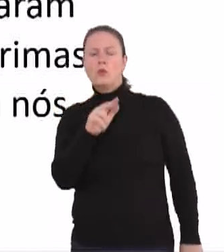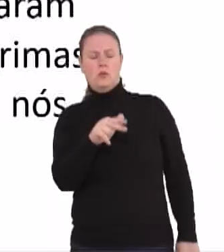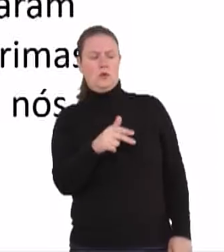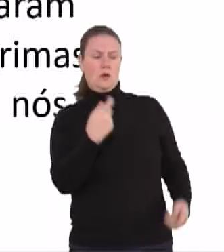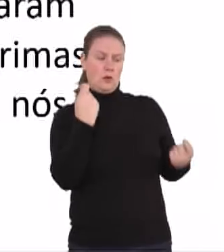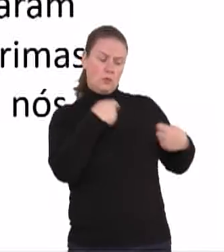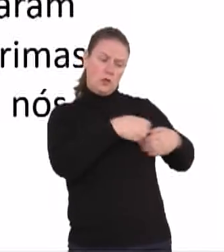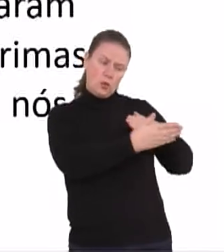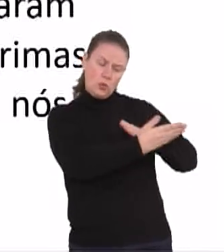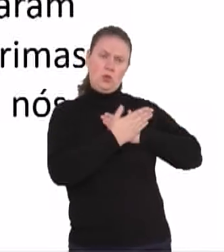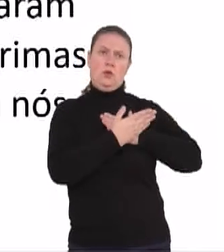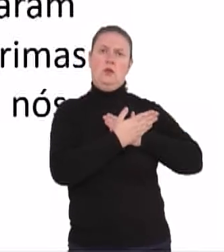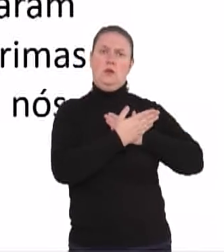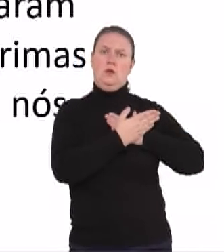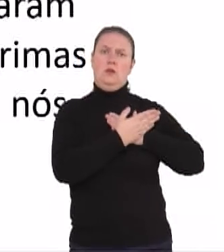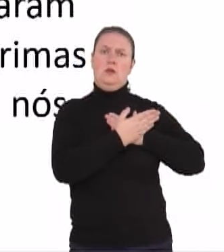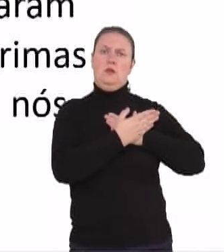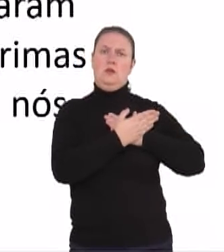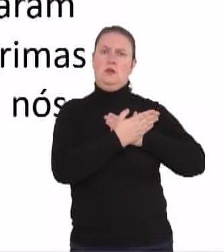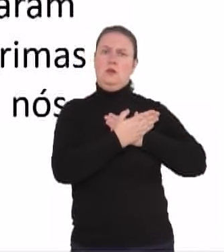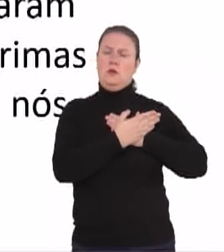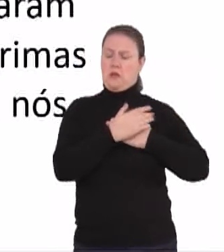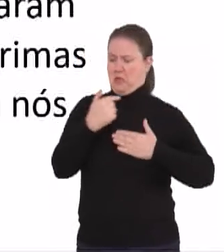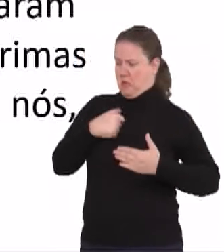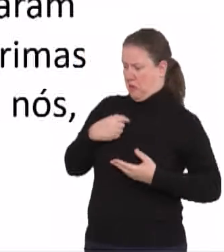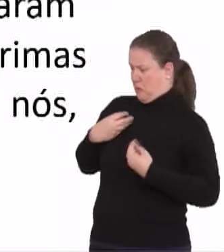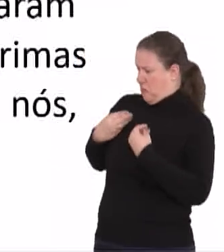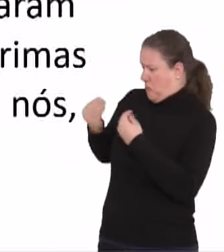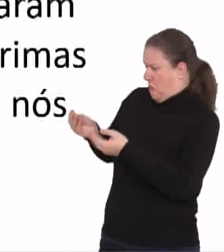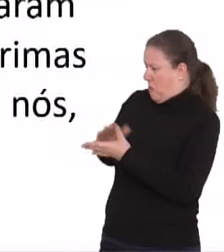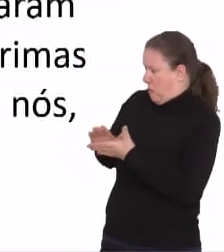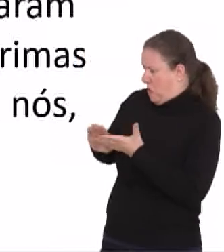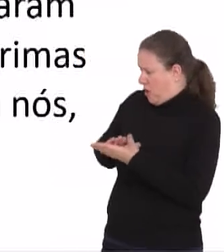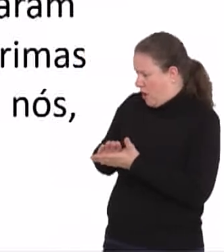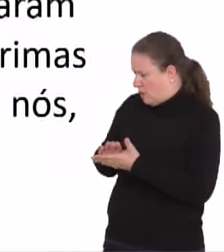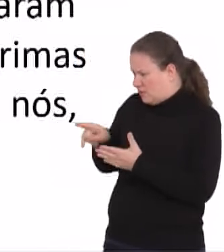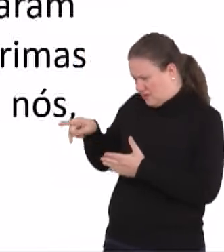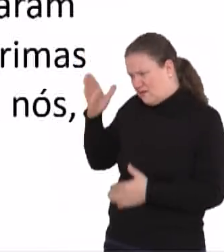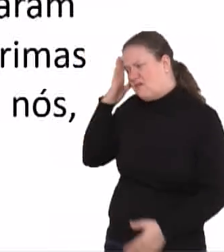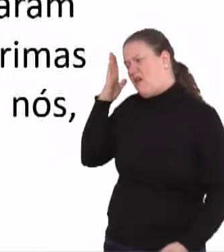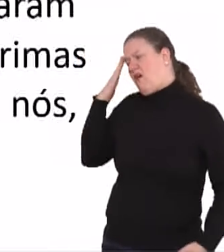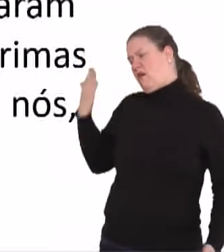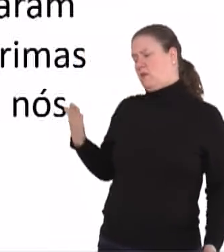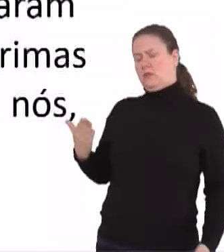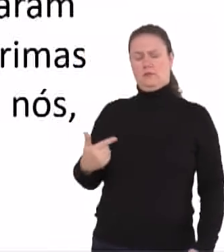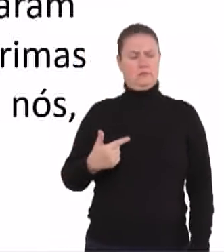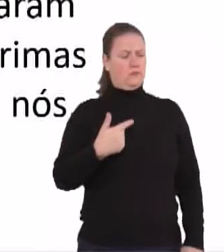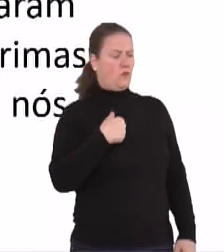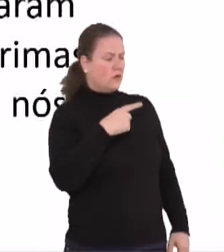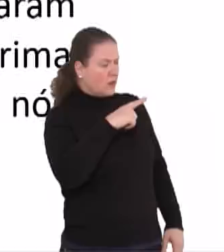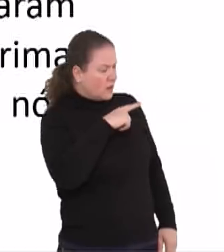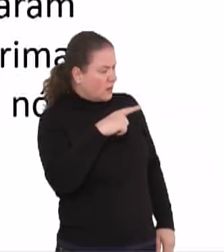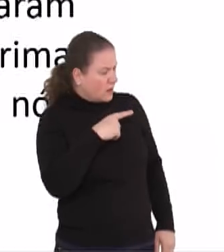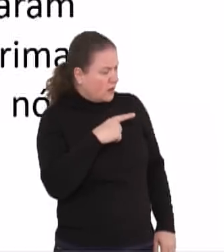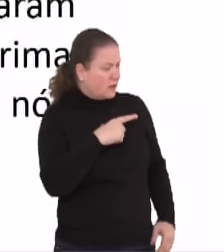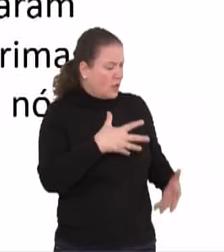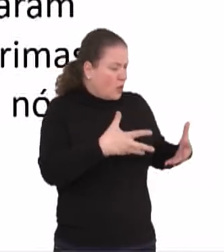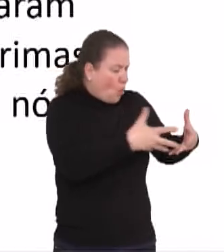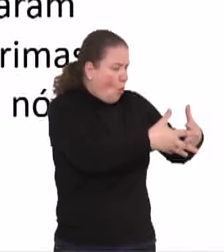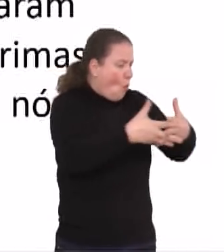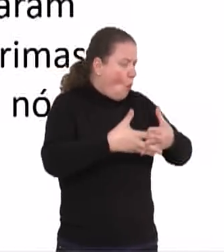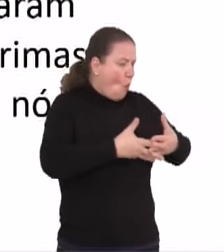sua ajuda. Nada tenho para dar, você bem sabe. Ora, Uru, você tem tantas